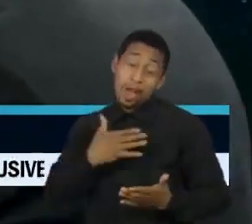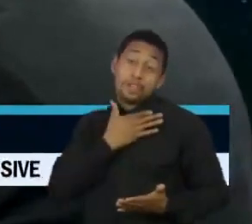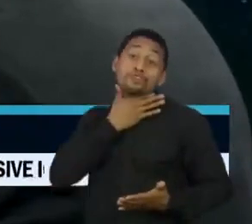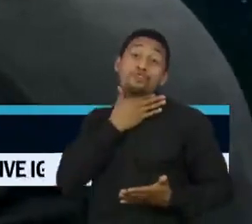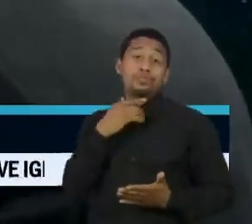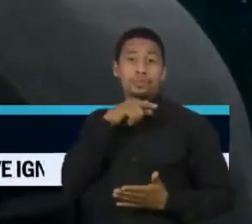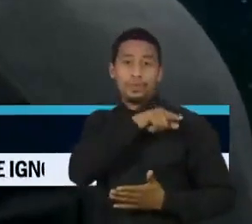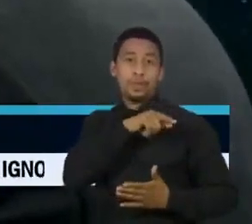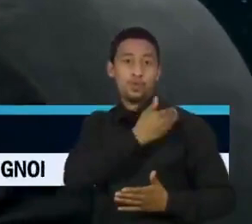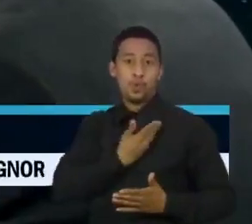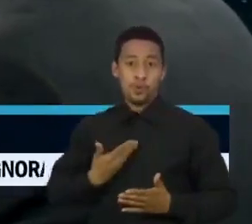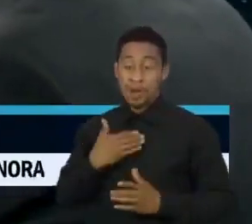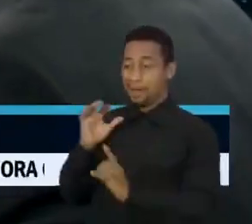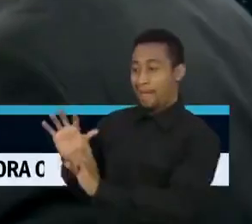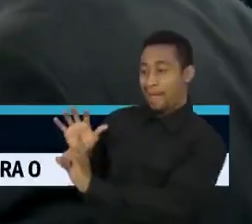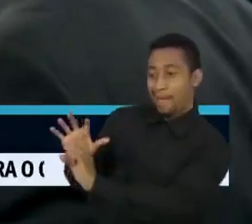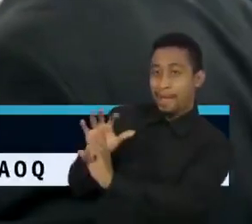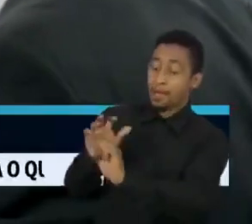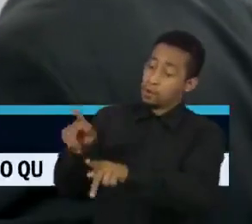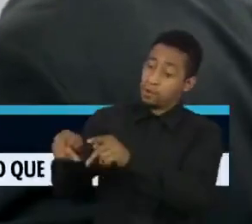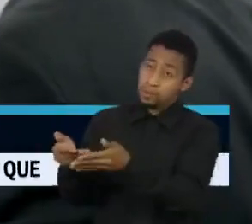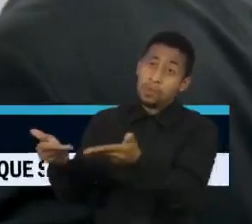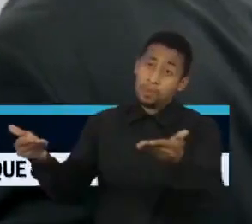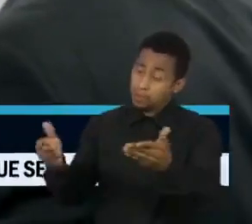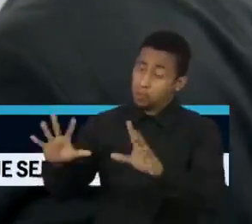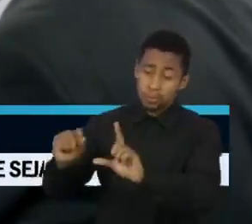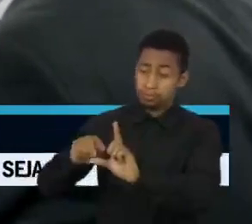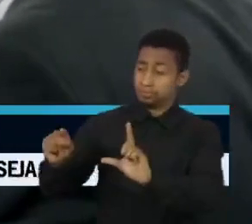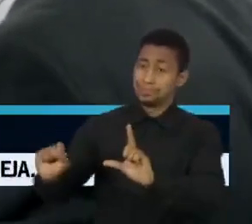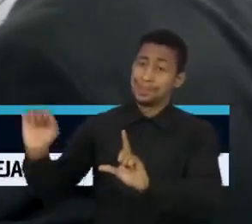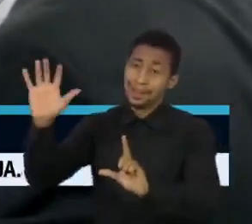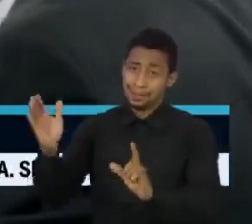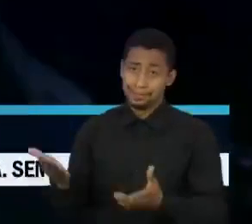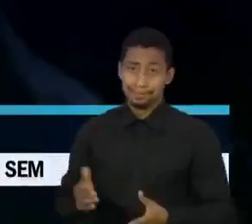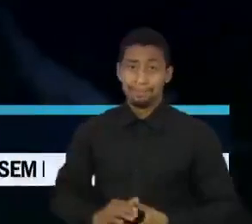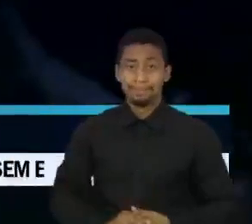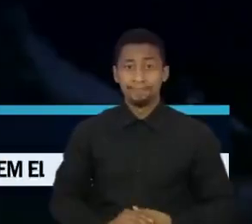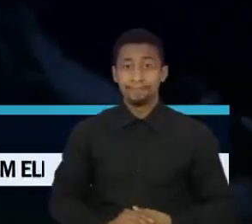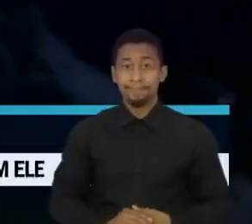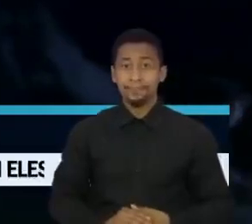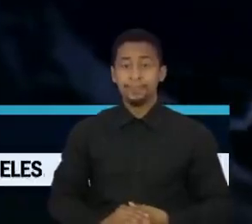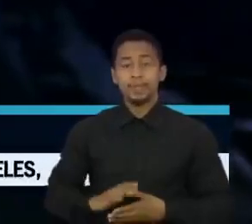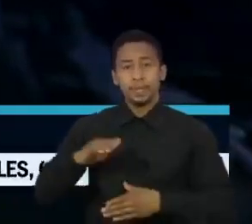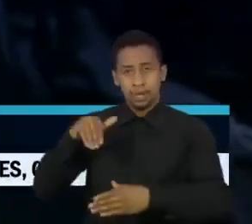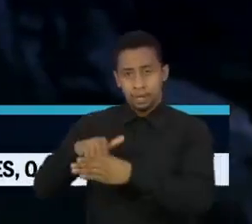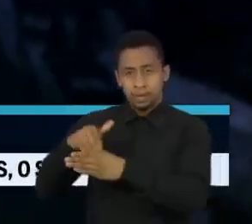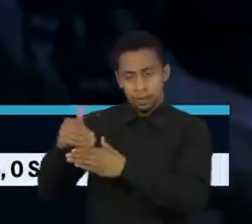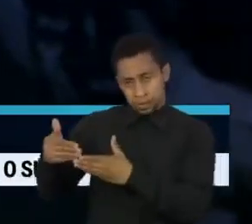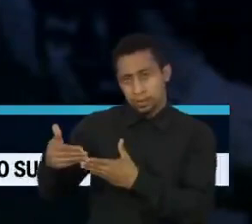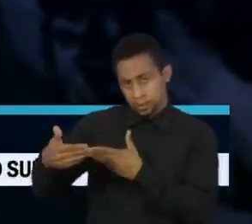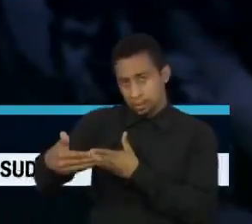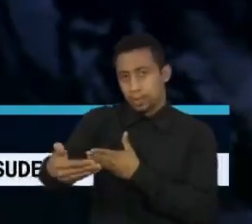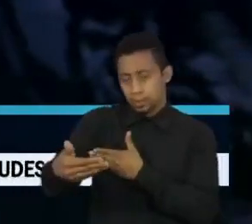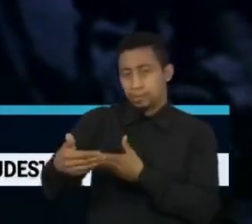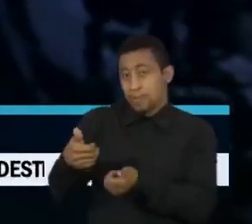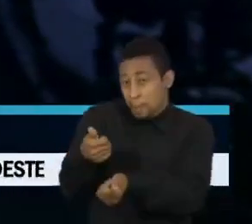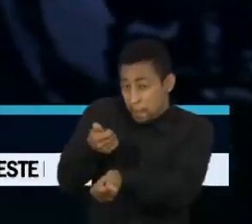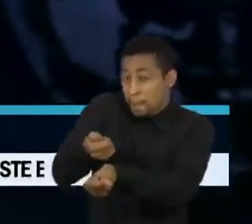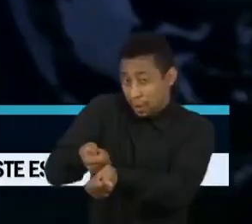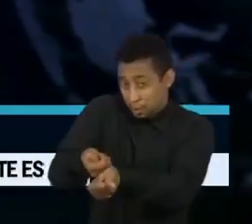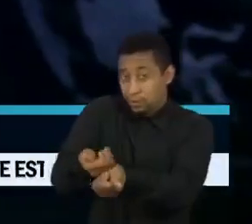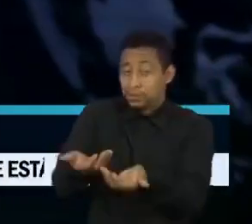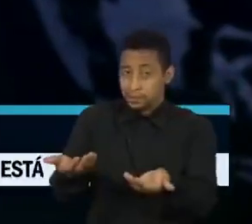sob os juros subindo juros sobem fração a eleição que se avizinha a gente vivesse na reportagem